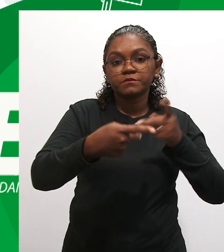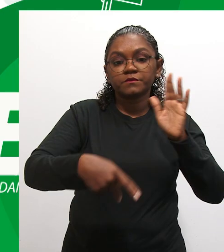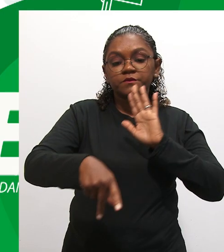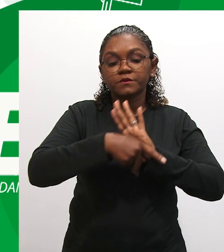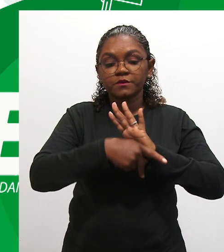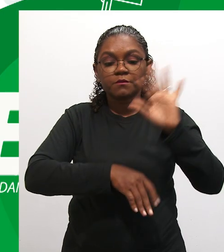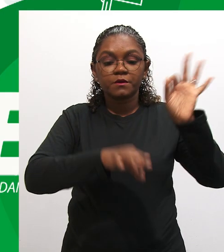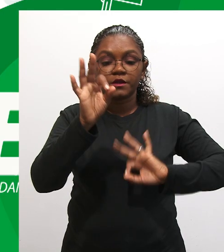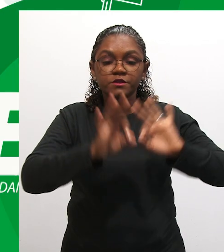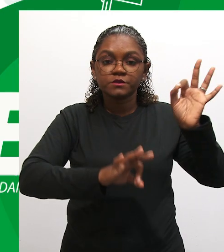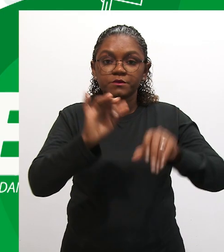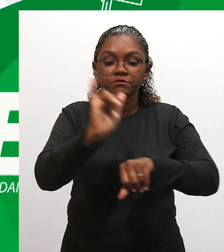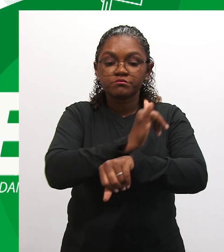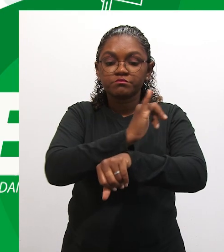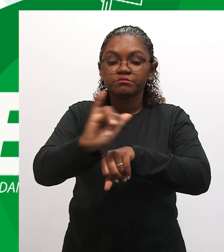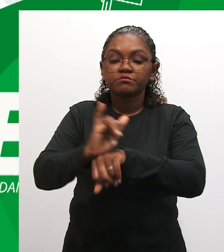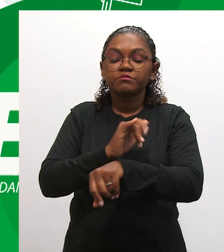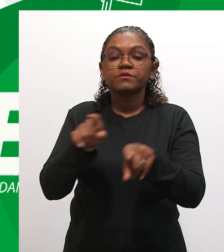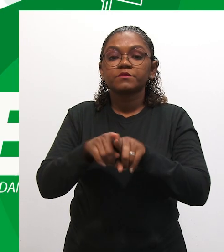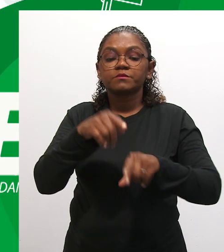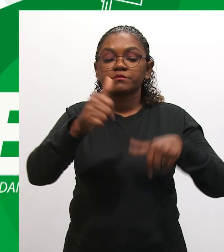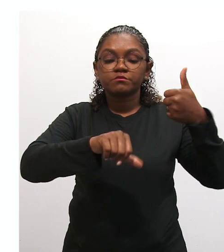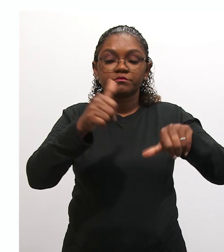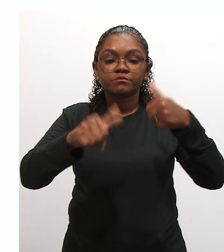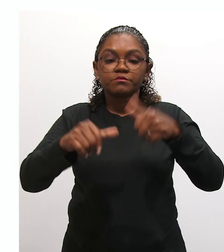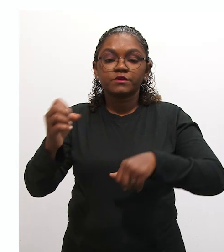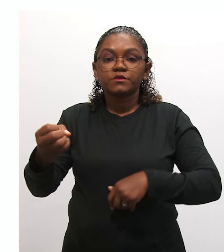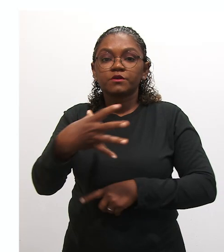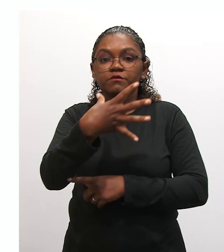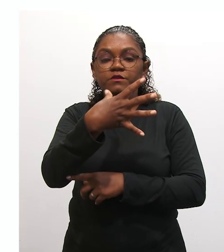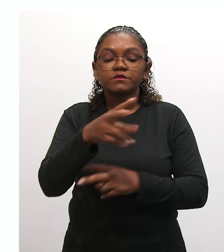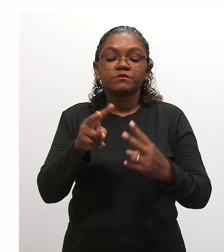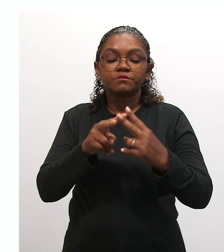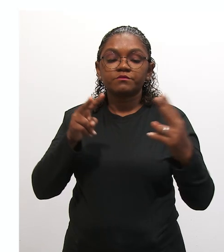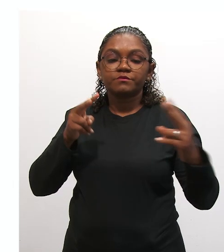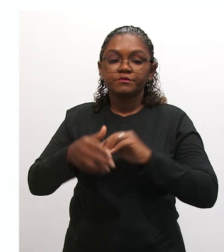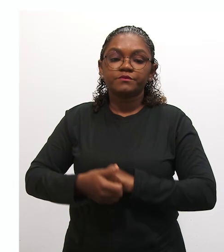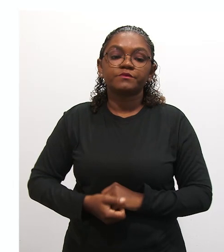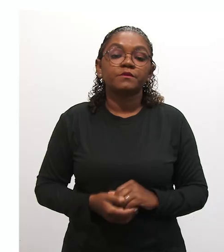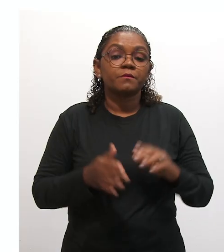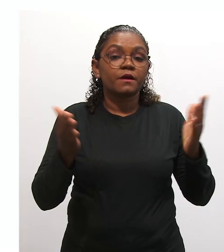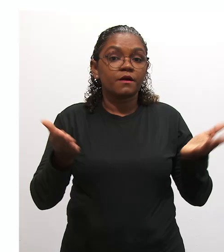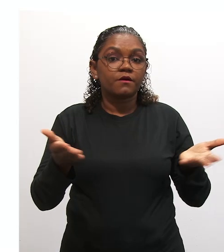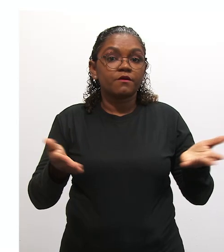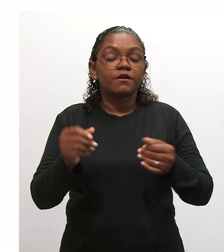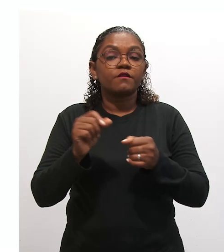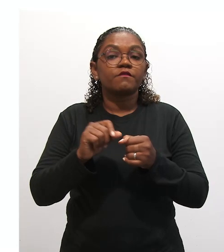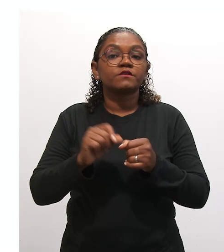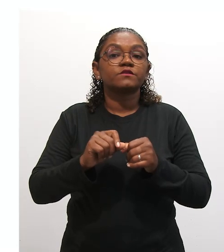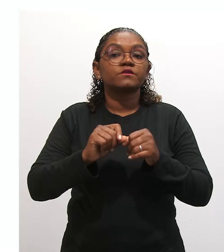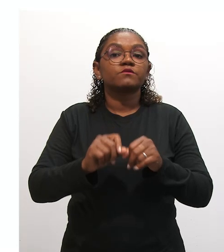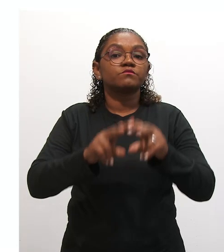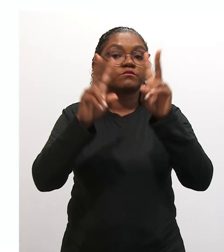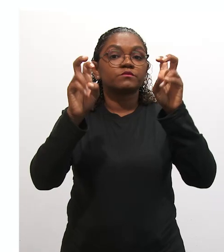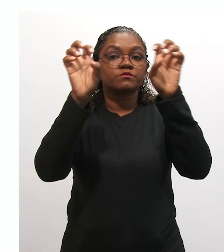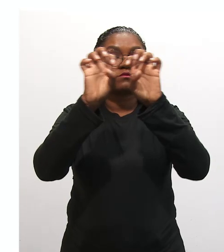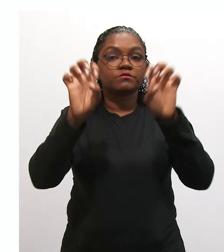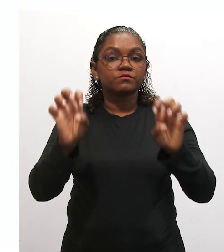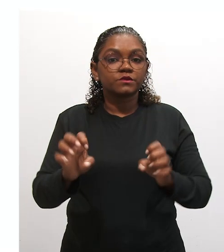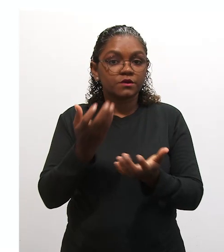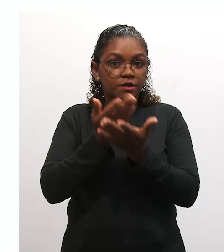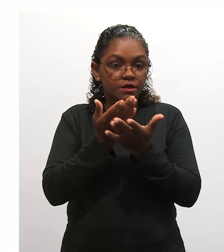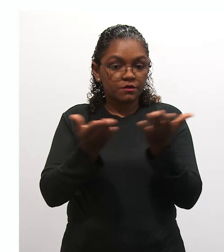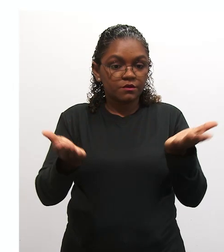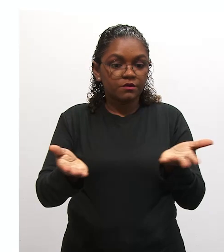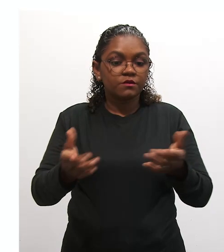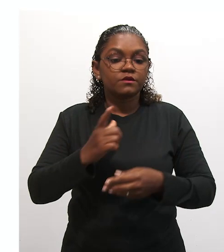e avaliações e inovações EAD. Nesse momento, vamos falar da estrutura da nossa aula, que está organizada em